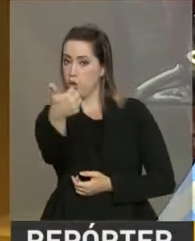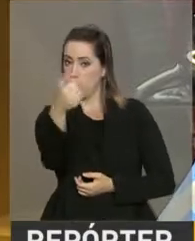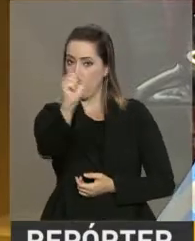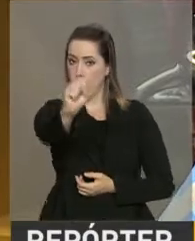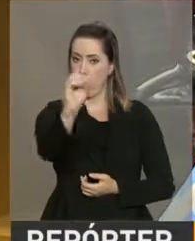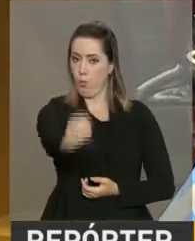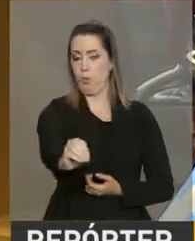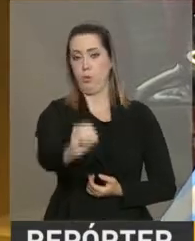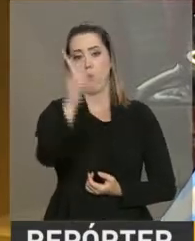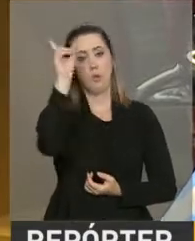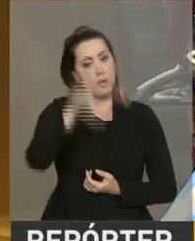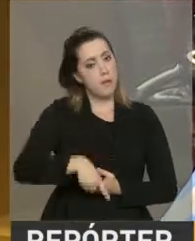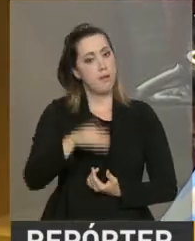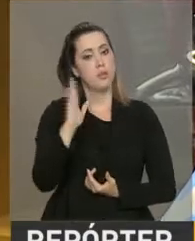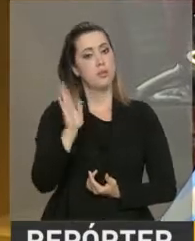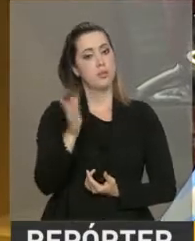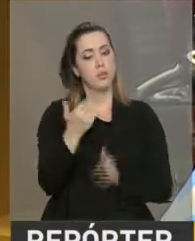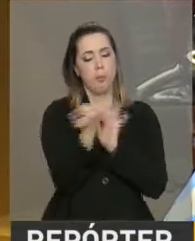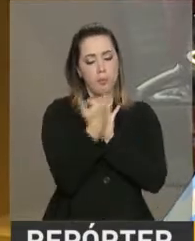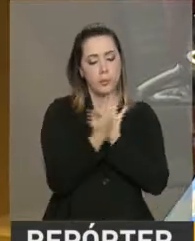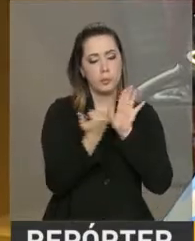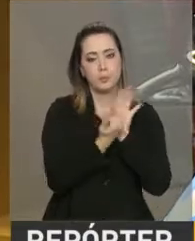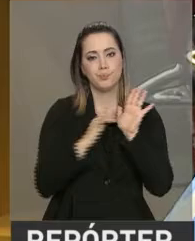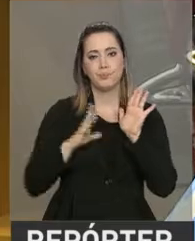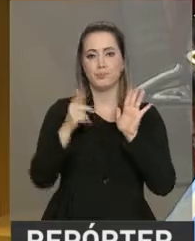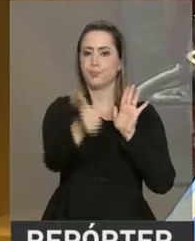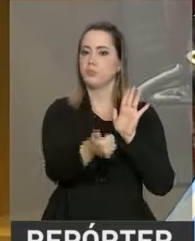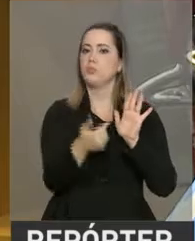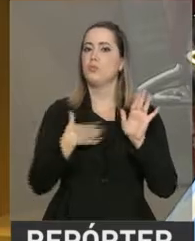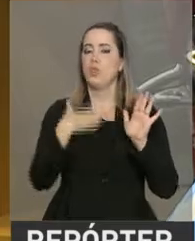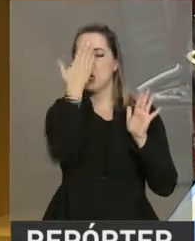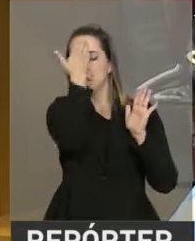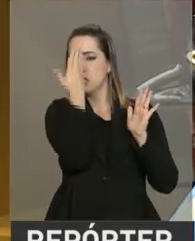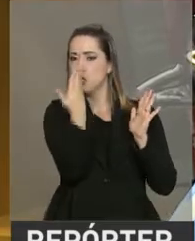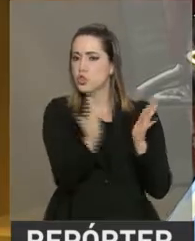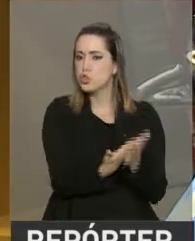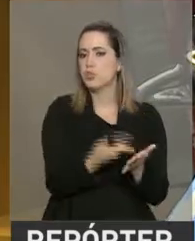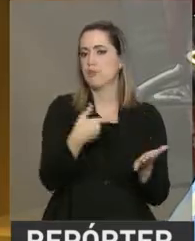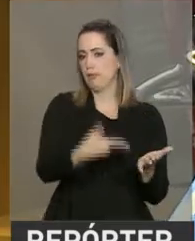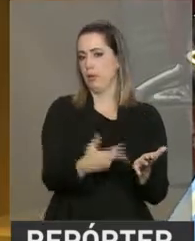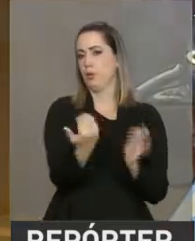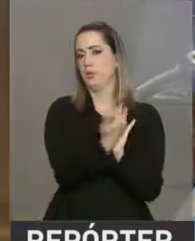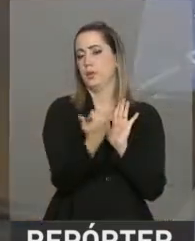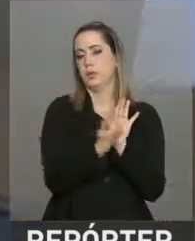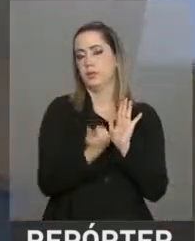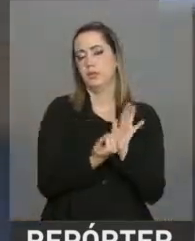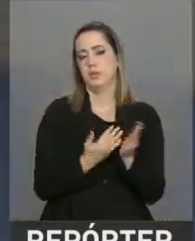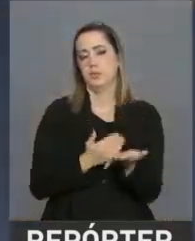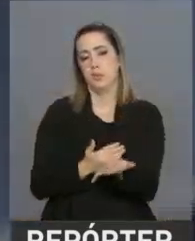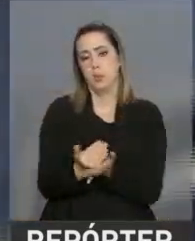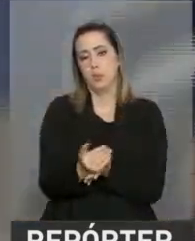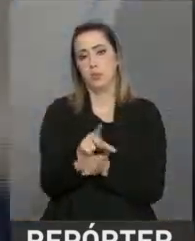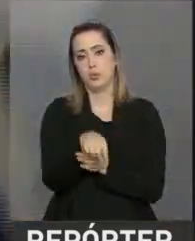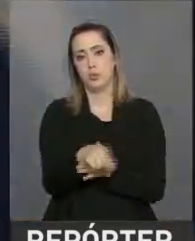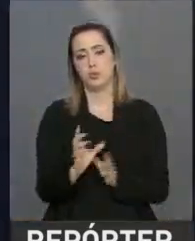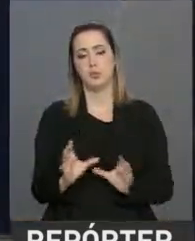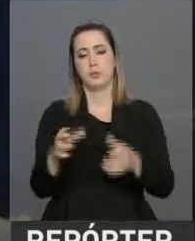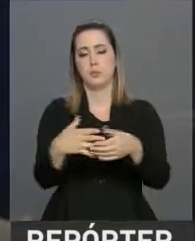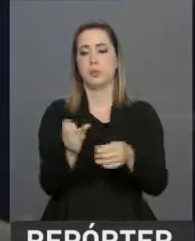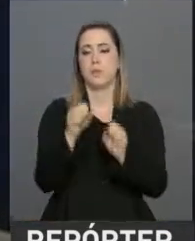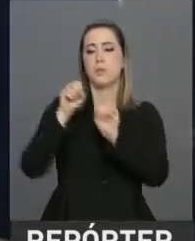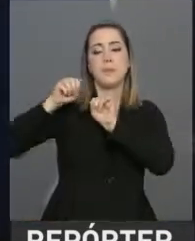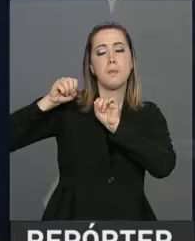programa que é um projeto que tem toda uma ação já de credibilidade com a população ele iniciou para parte de